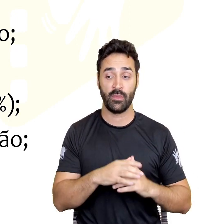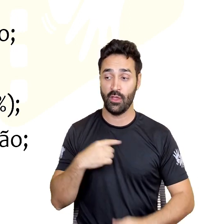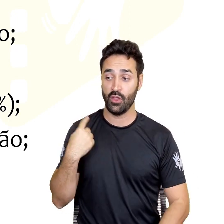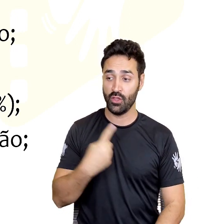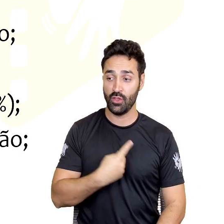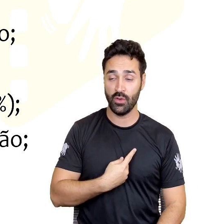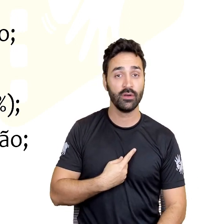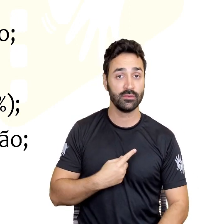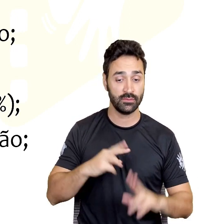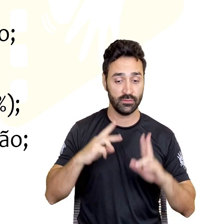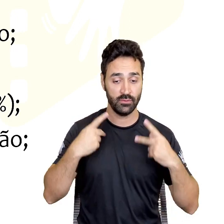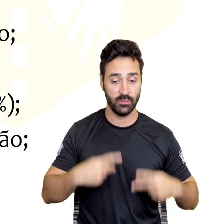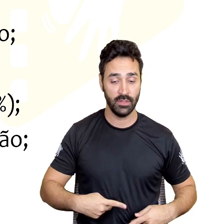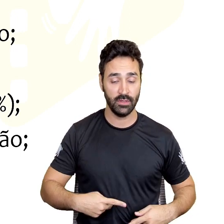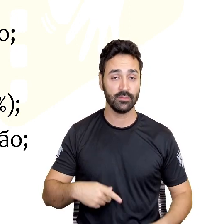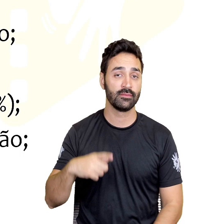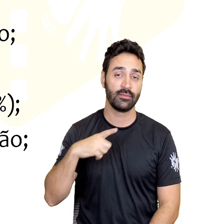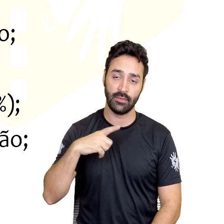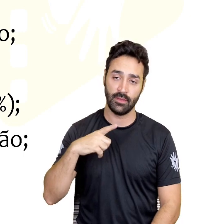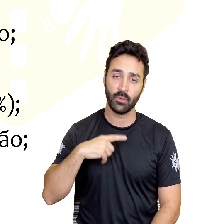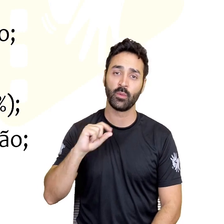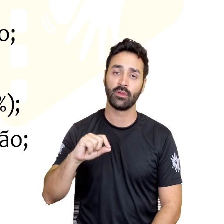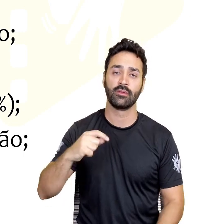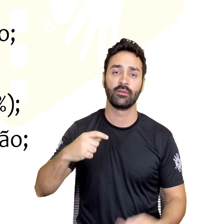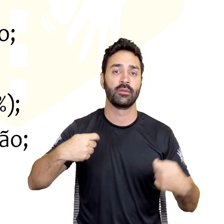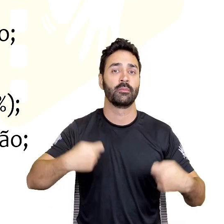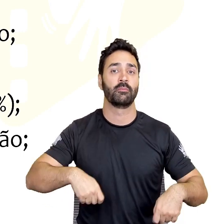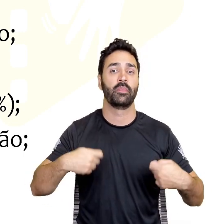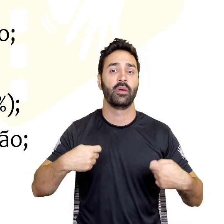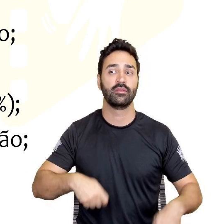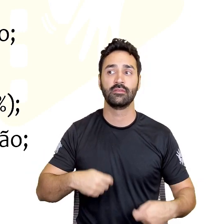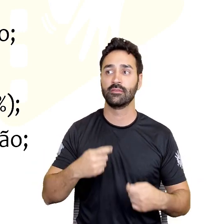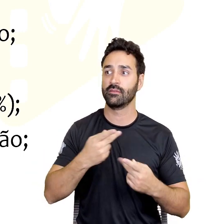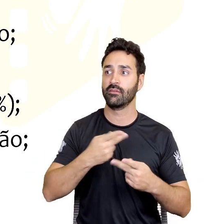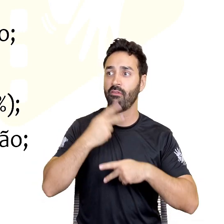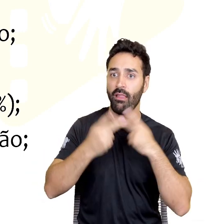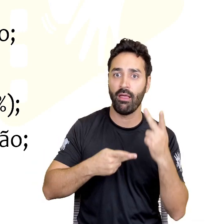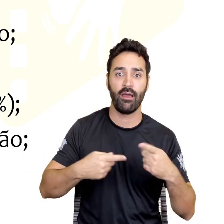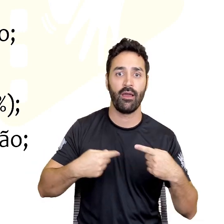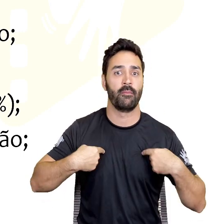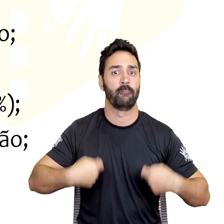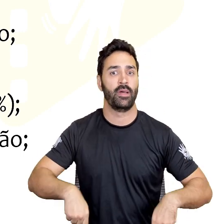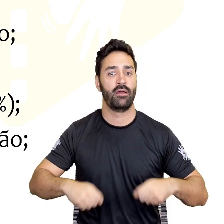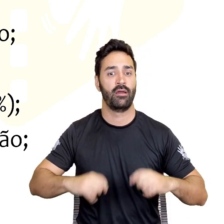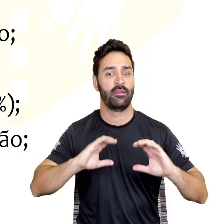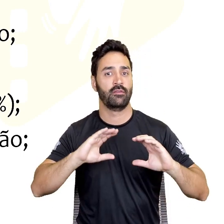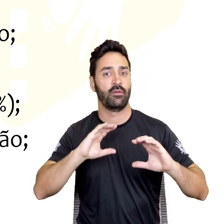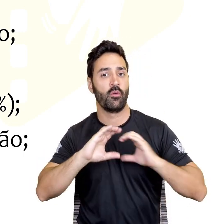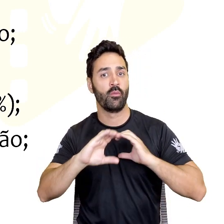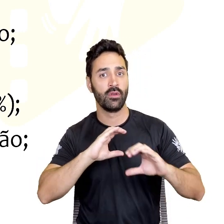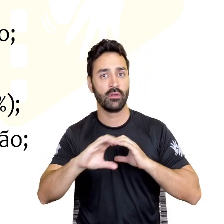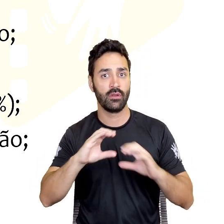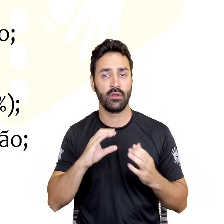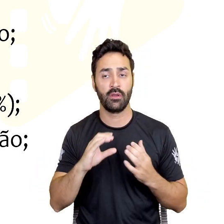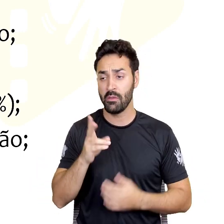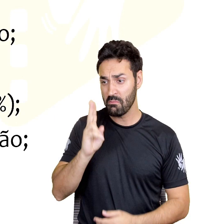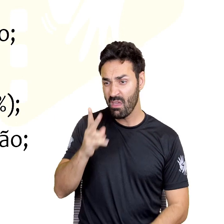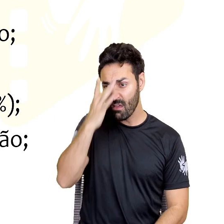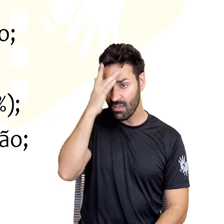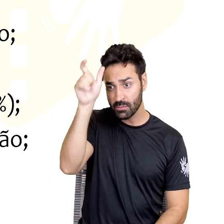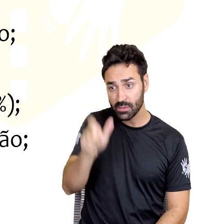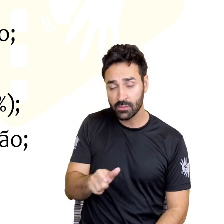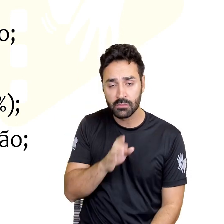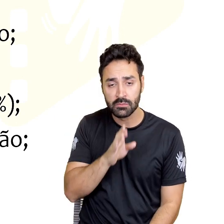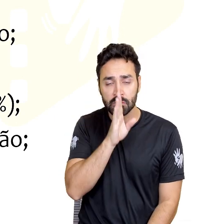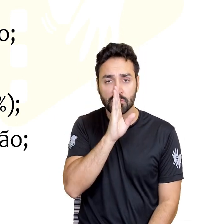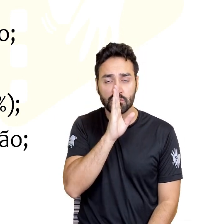humanos, nós temos essa necessidade de falar, de comunicar. Por mais que seja aquela pessoa quieta, que gosta de